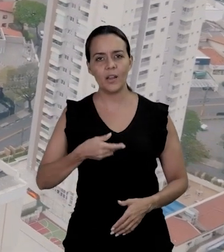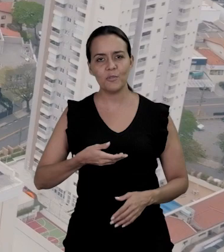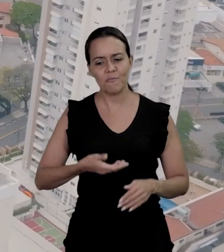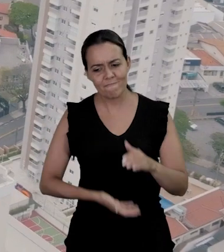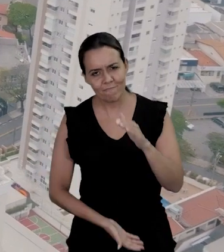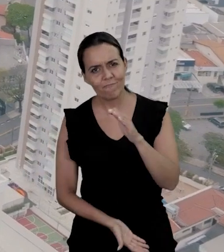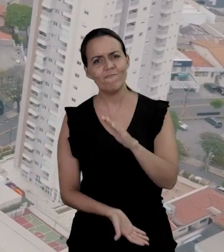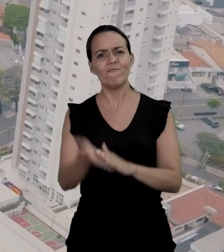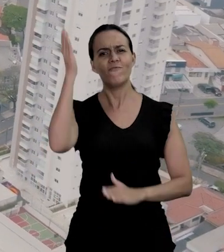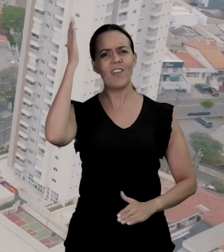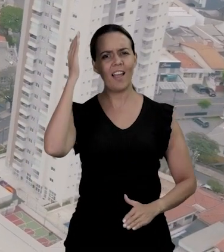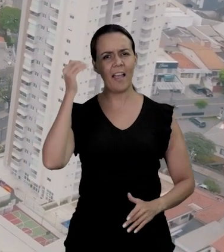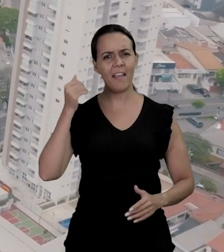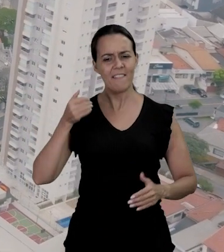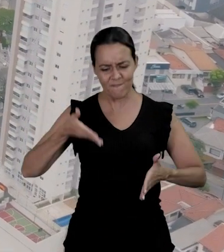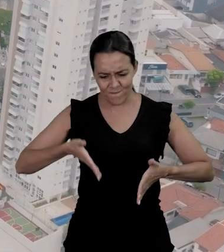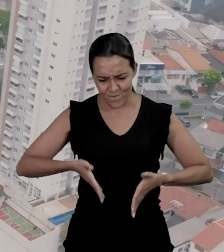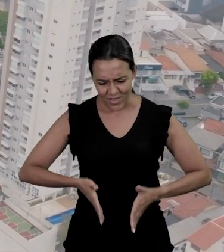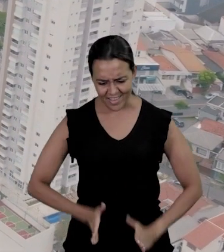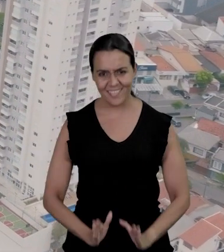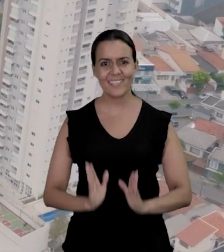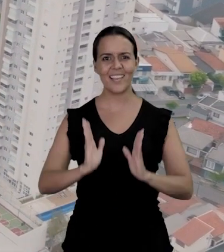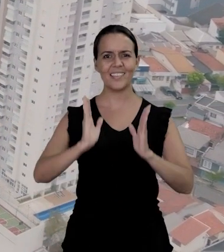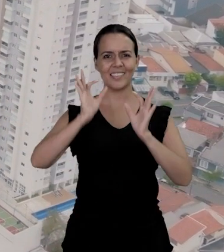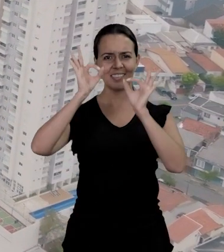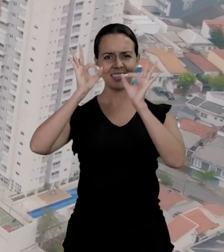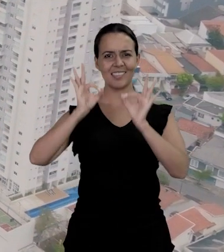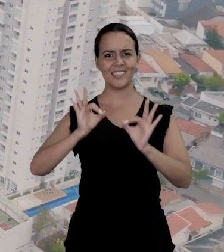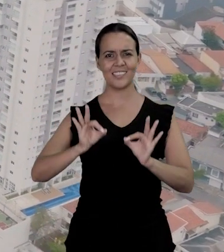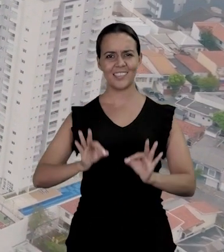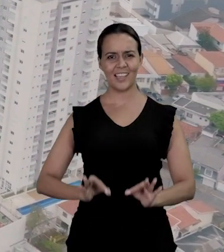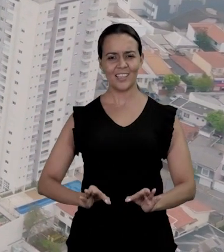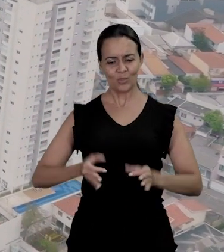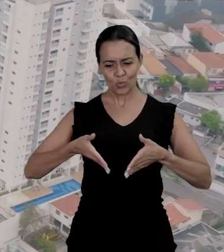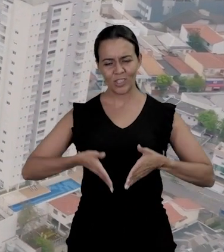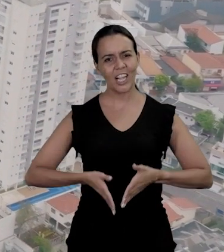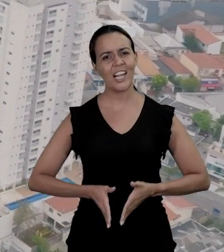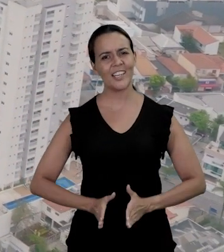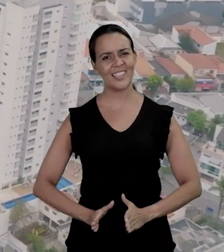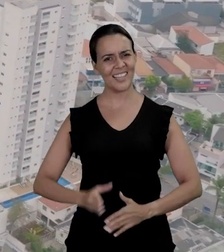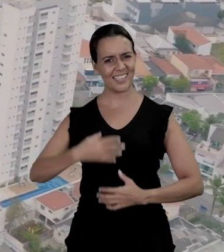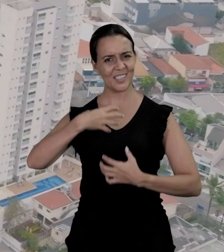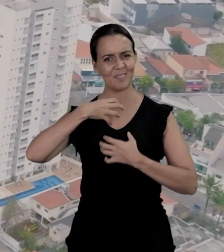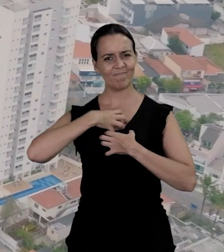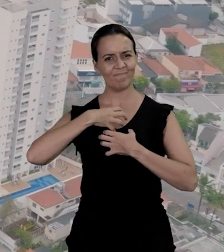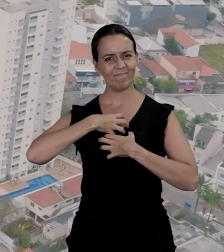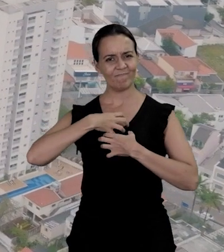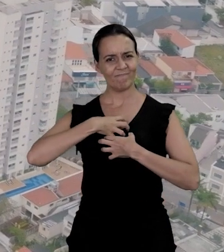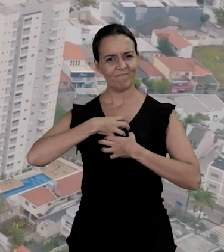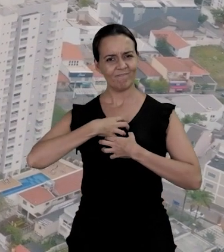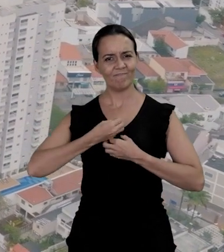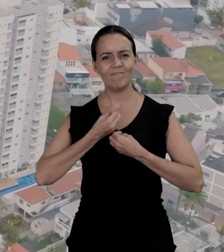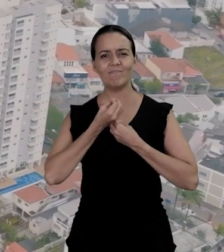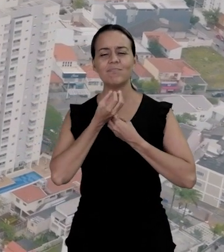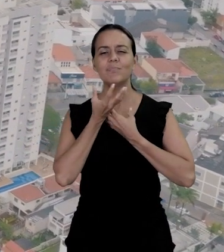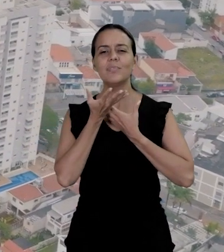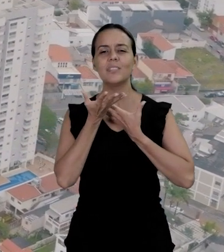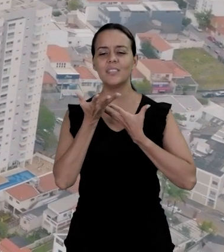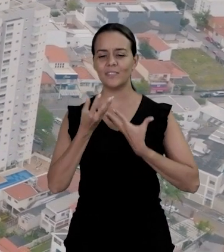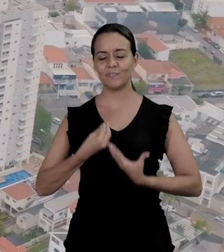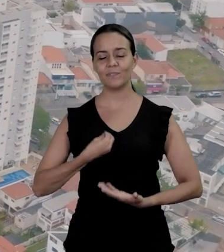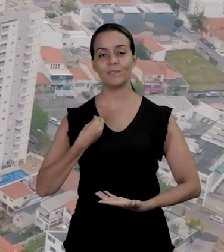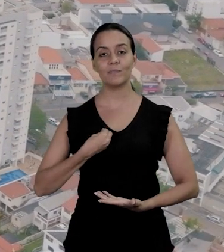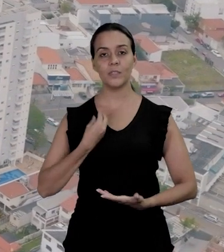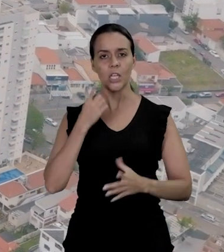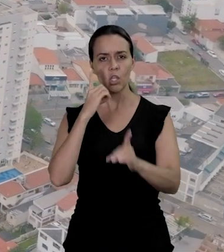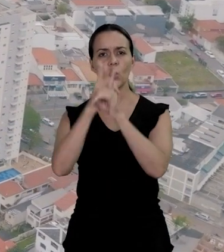tua busca, vá fazer o parimento do ser humano que você nasceu para ser, vá descobrir tua essência para além desses limites e